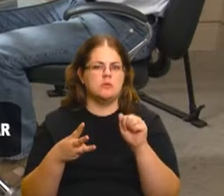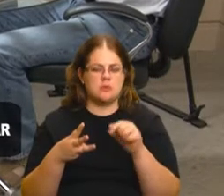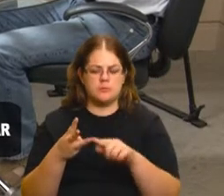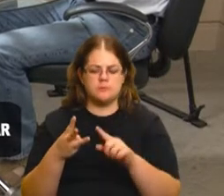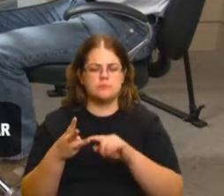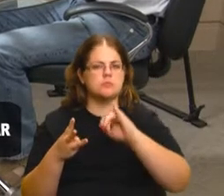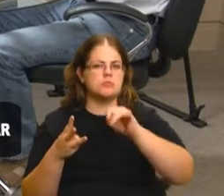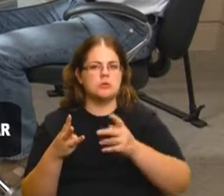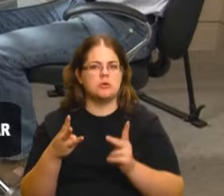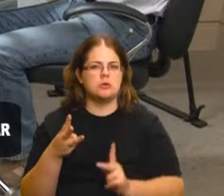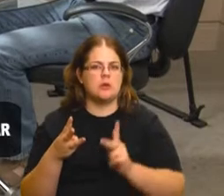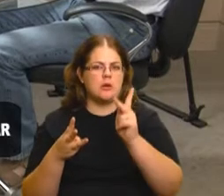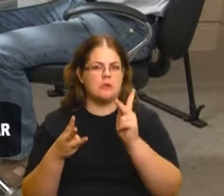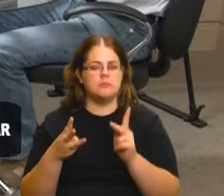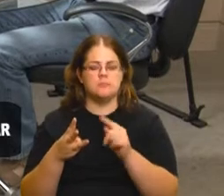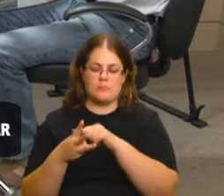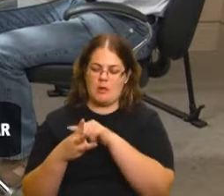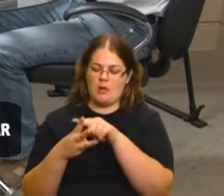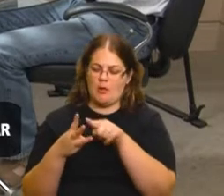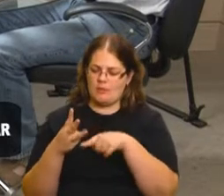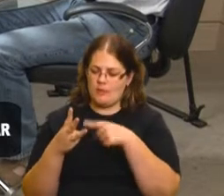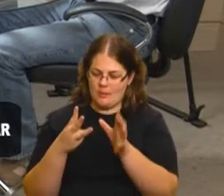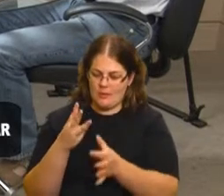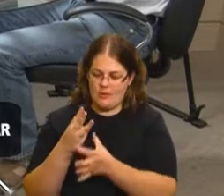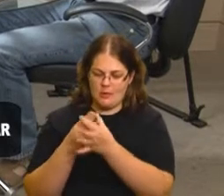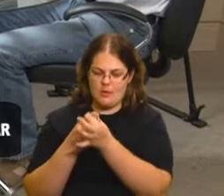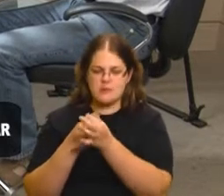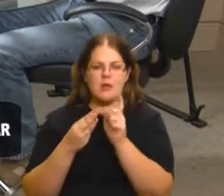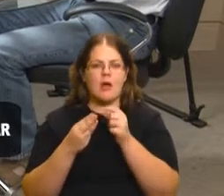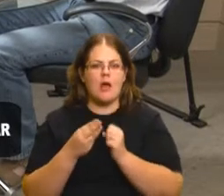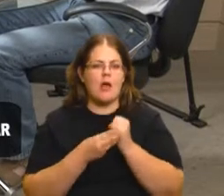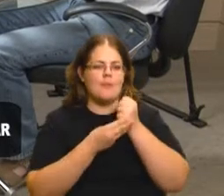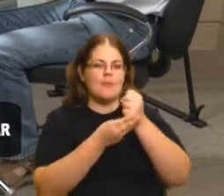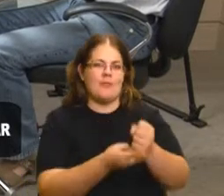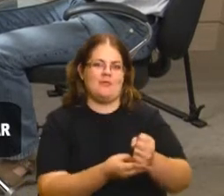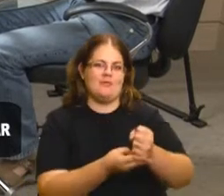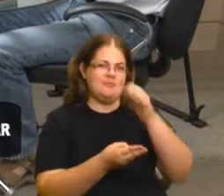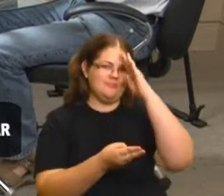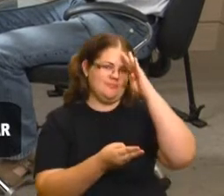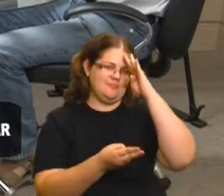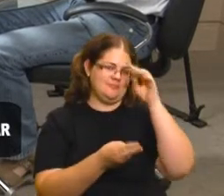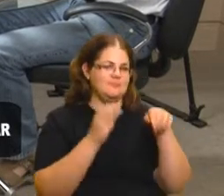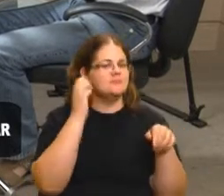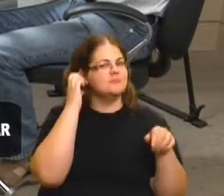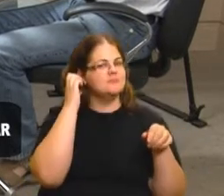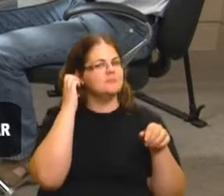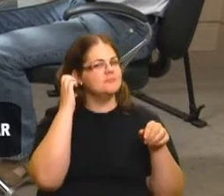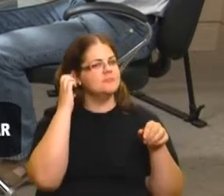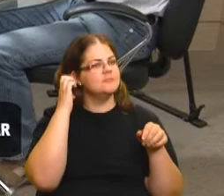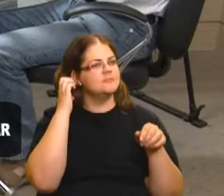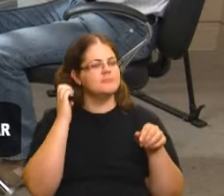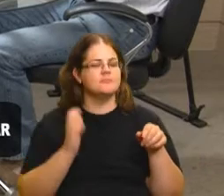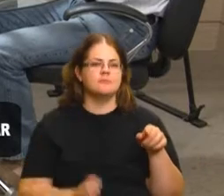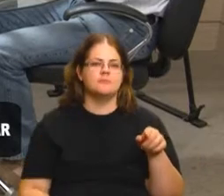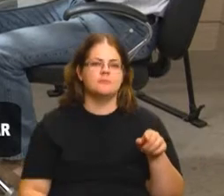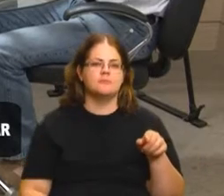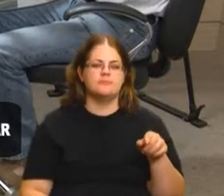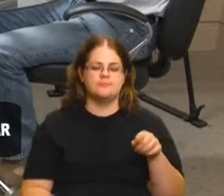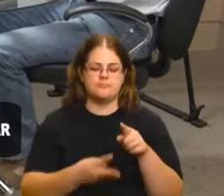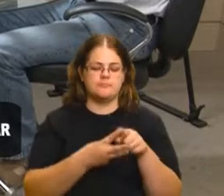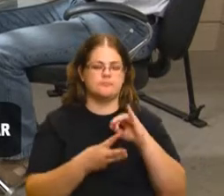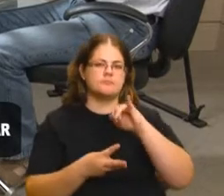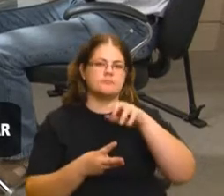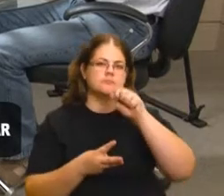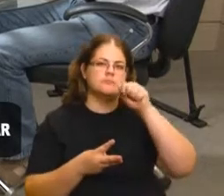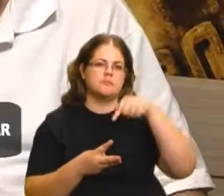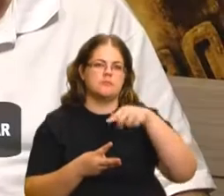ainda... O Juscelino Kubitschek. Justamente os 3 que estavam articulando a frente ampla, né? O Jango, a